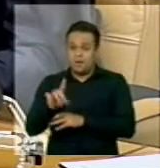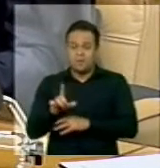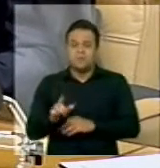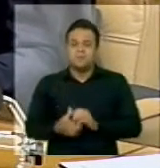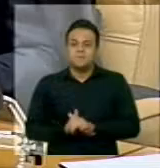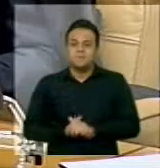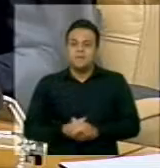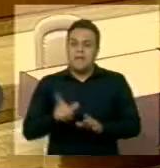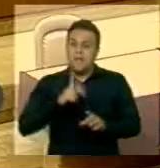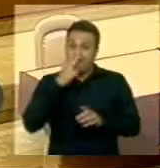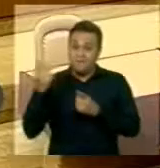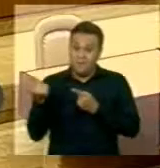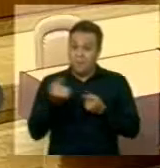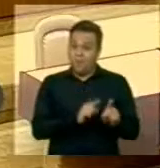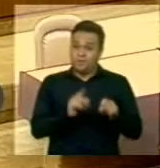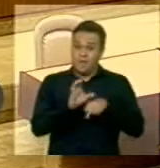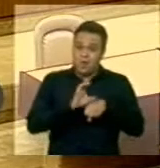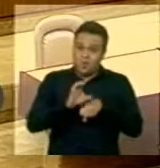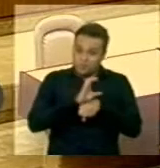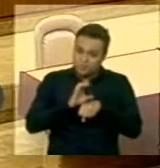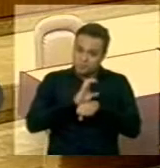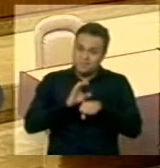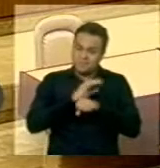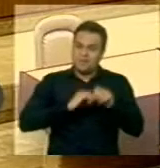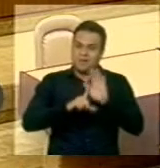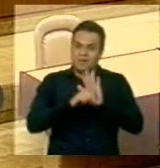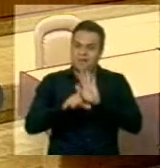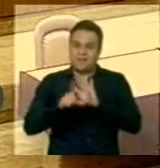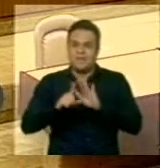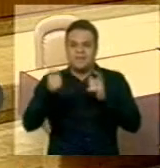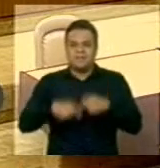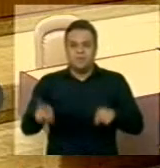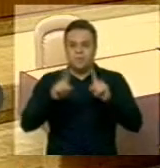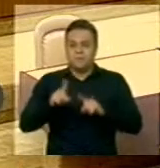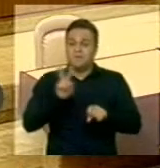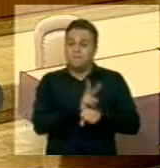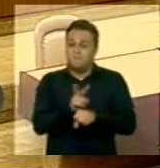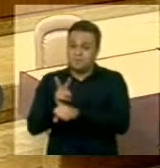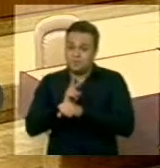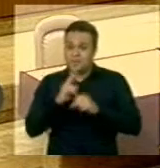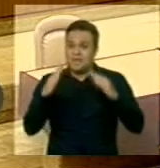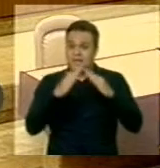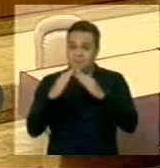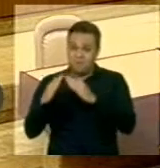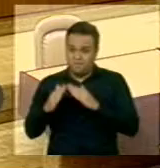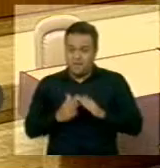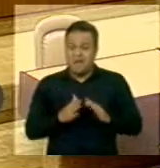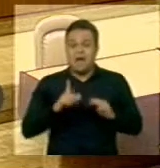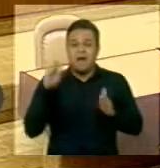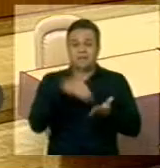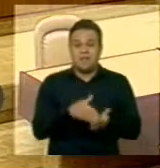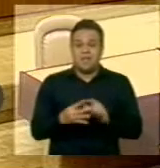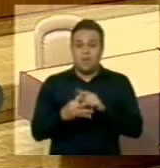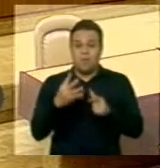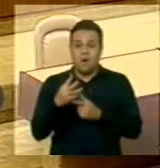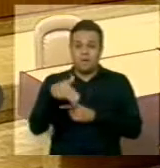à Constituição na dispensa da vistoria prévia nos imóveis de até 4 módulos fiscais.